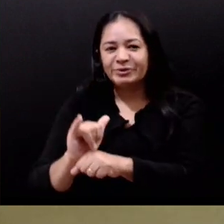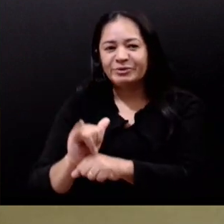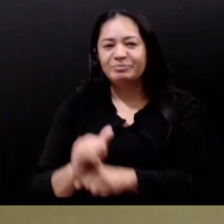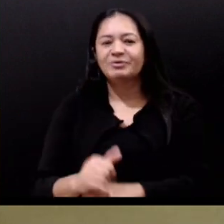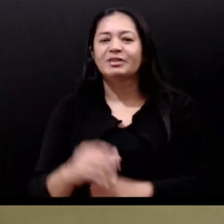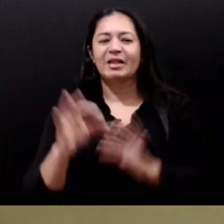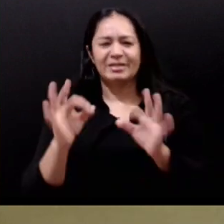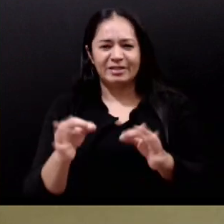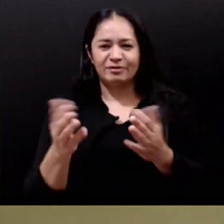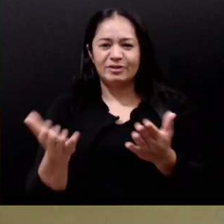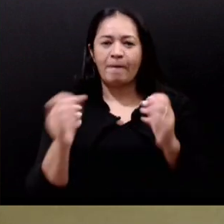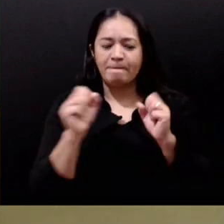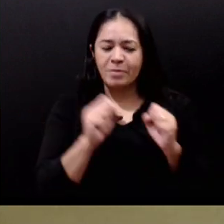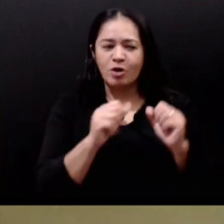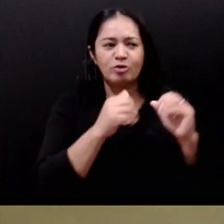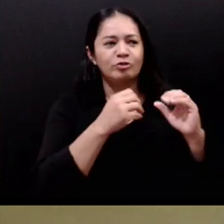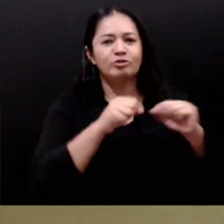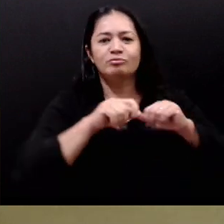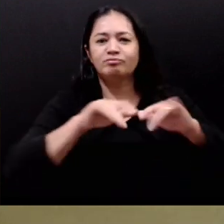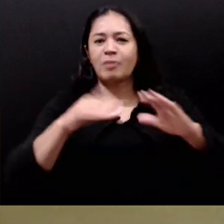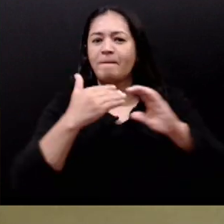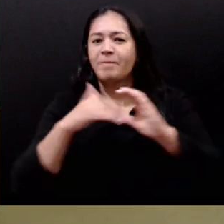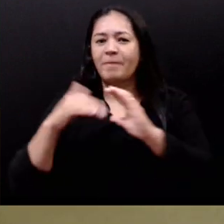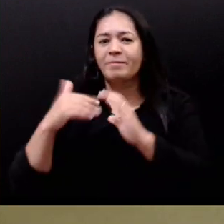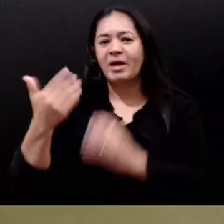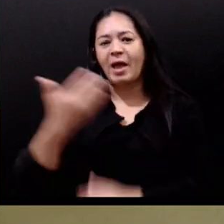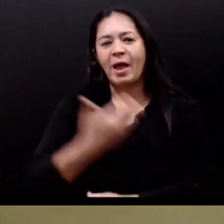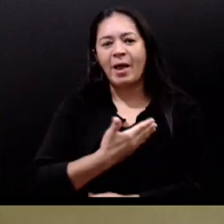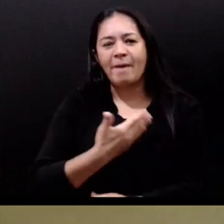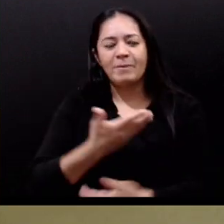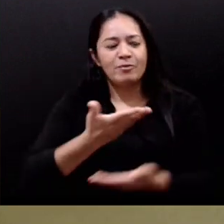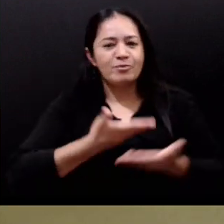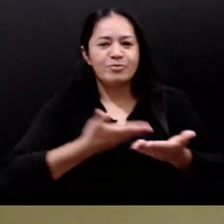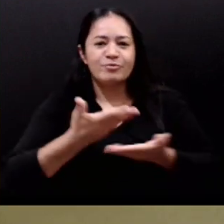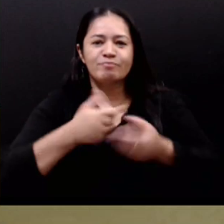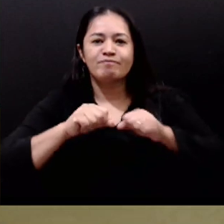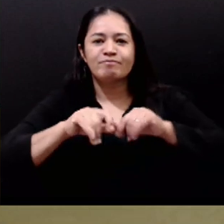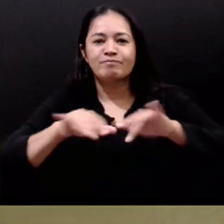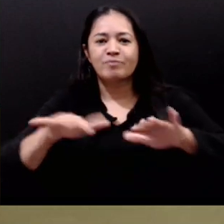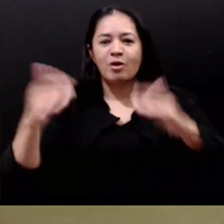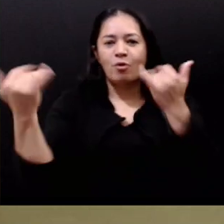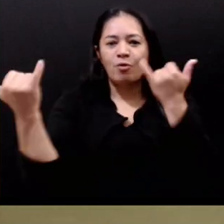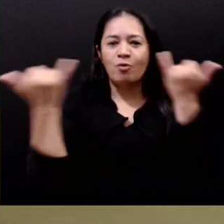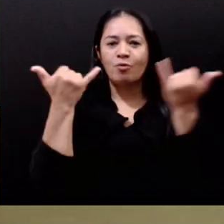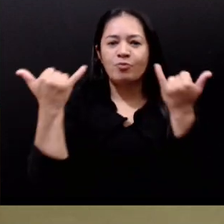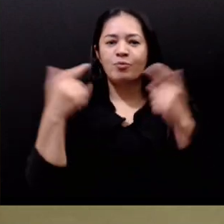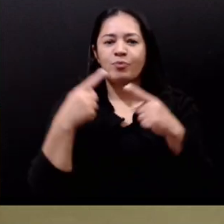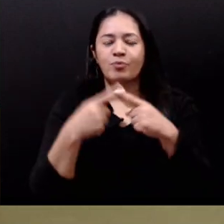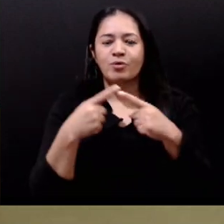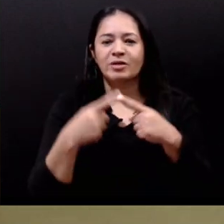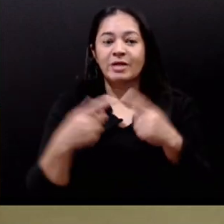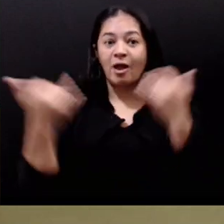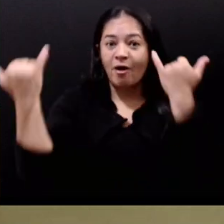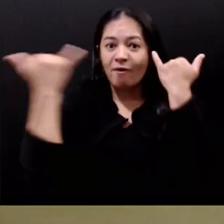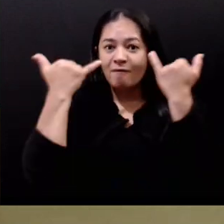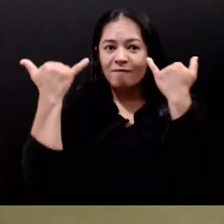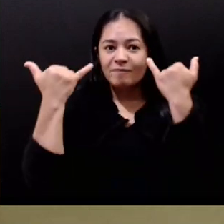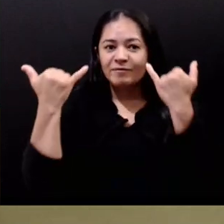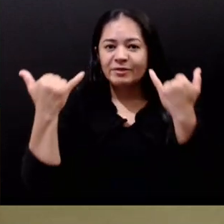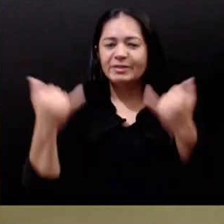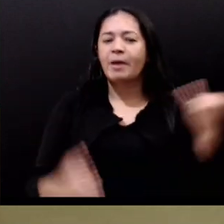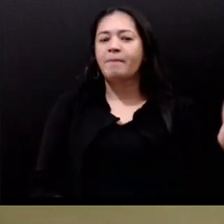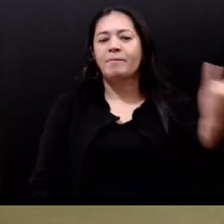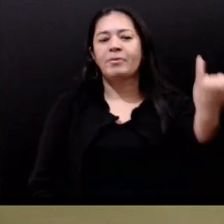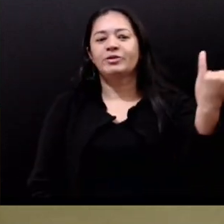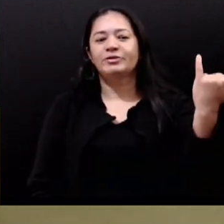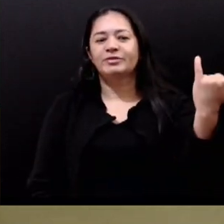seus amigos, seus colegas, vai compartilhando a informação, porque informação é precisa e informação boa